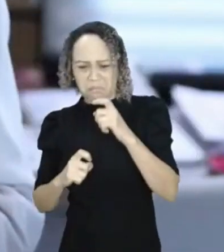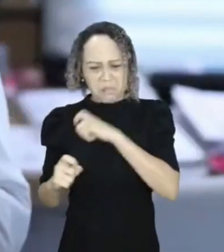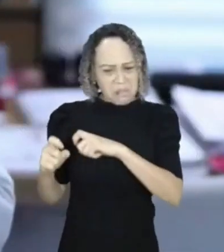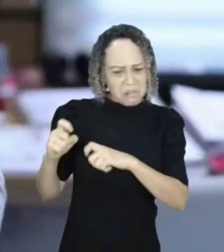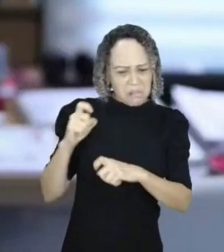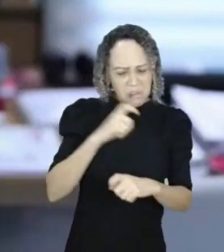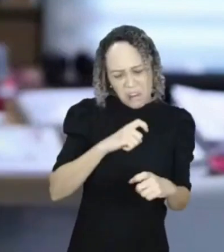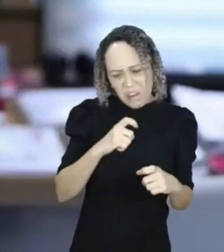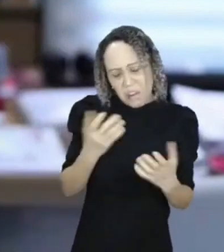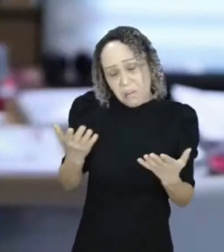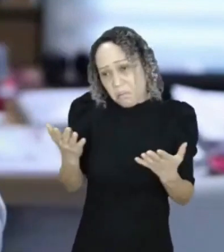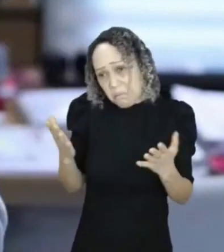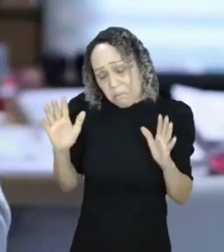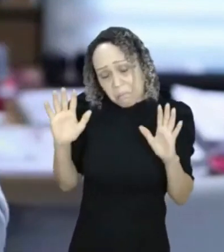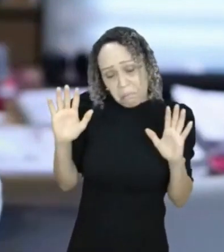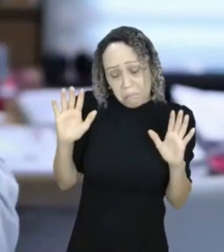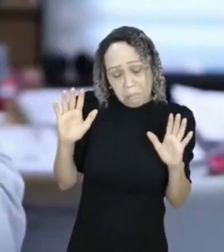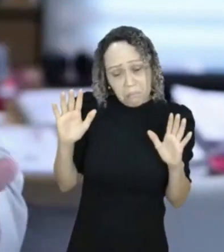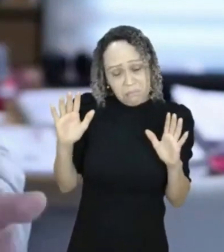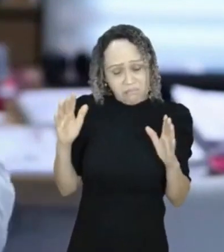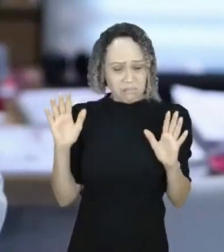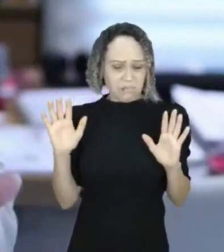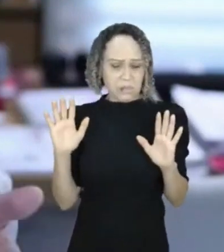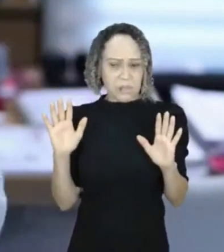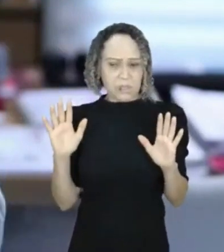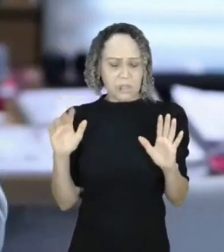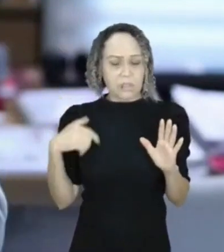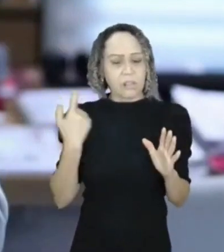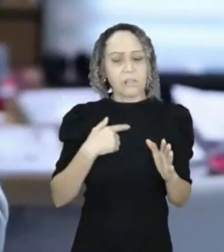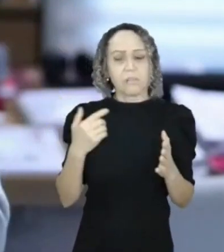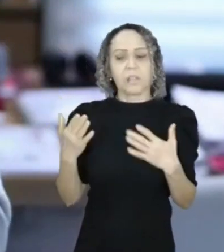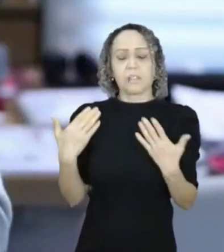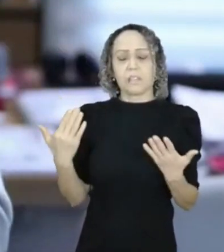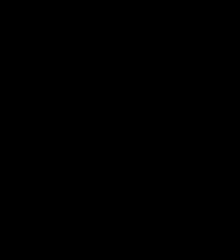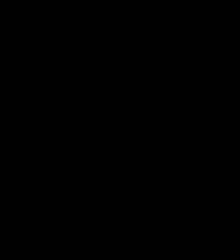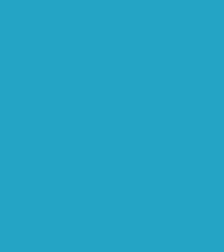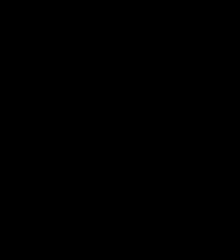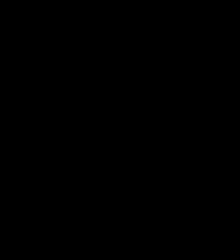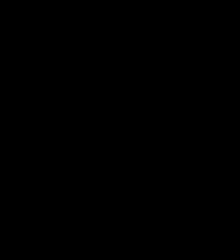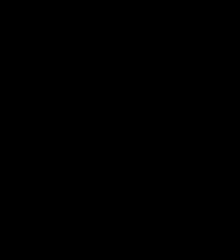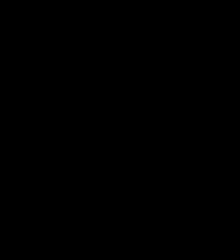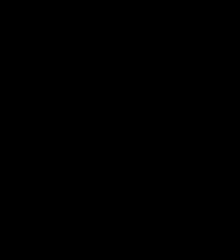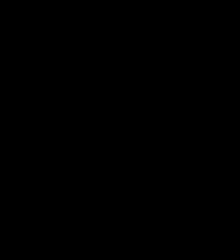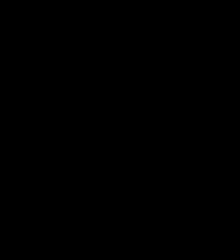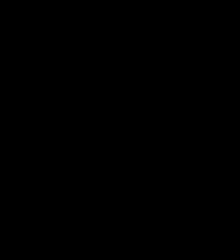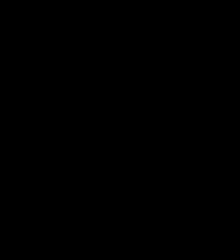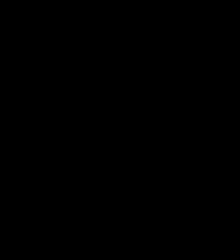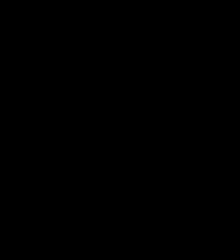tiver um comportamento que não seja adequado, nós vamos ter então que ter disputa política.